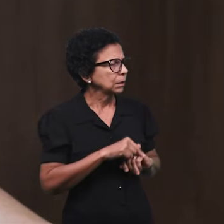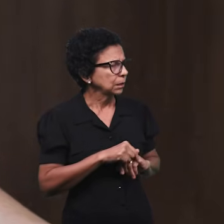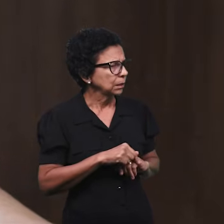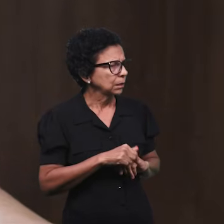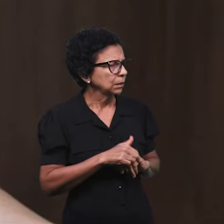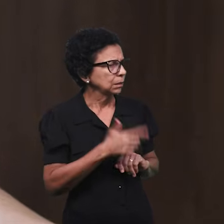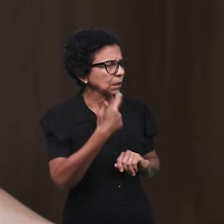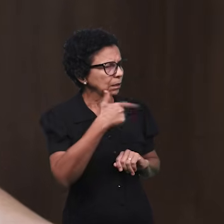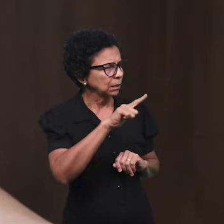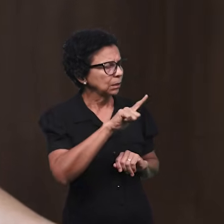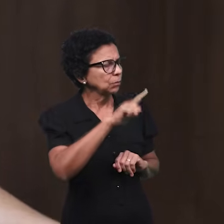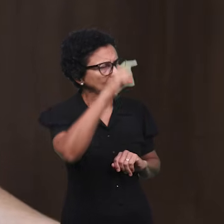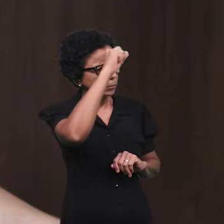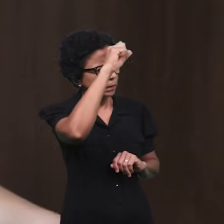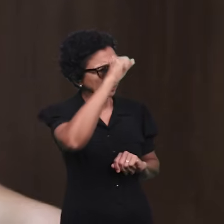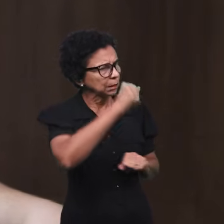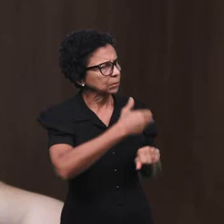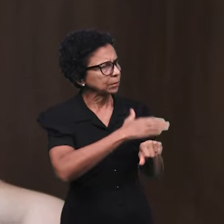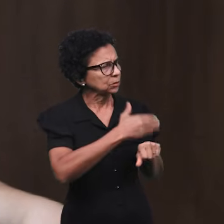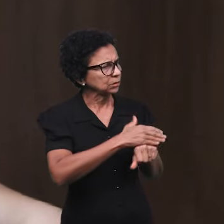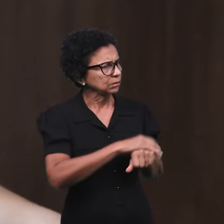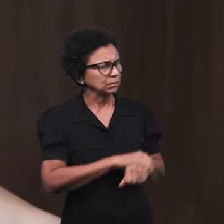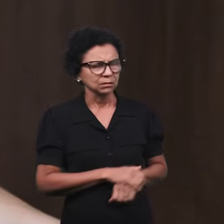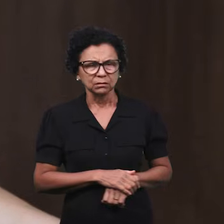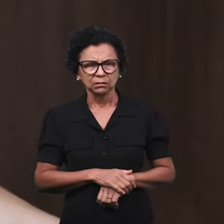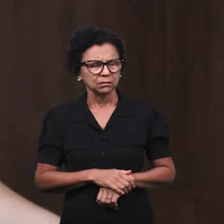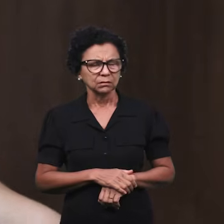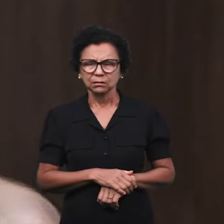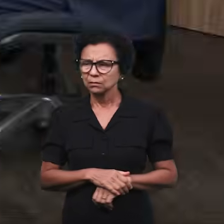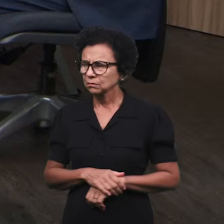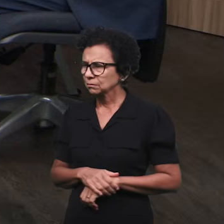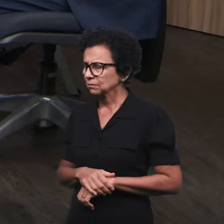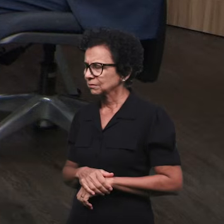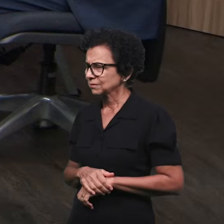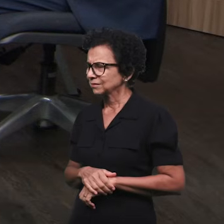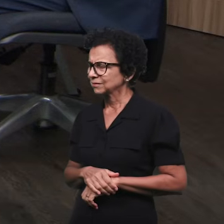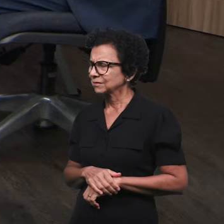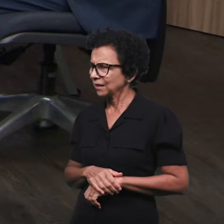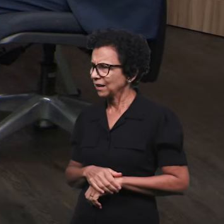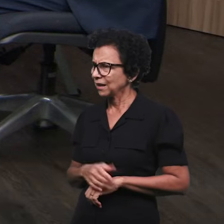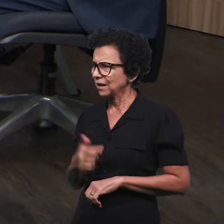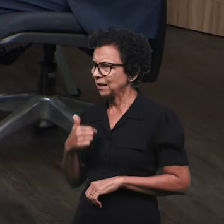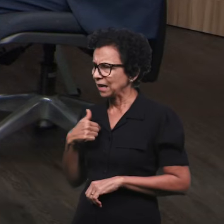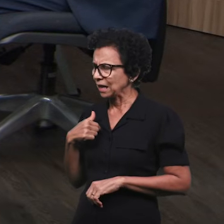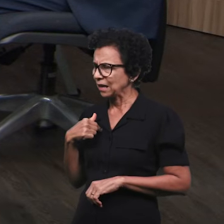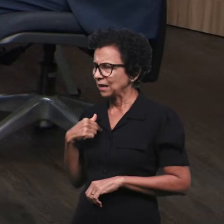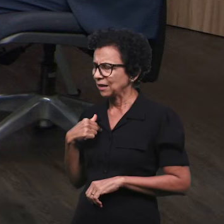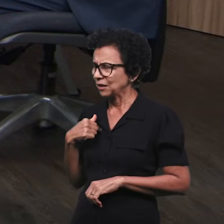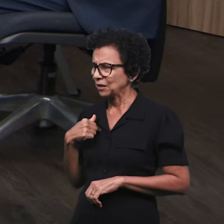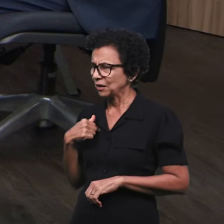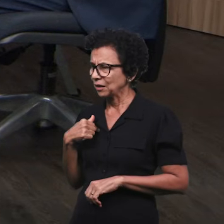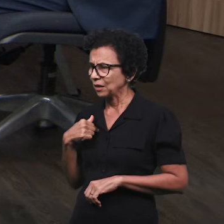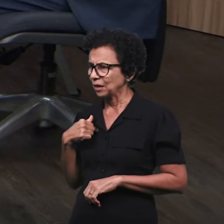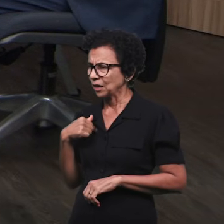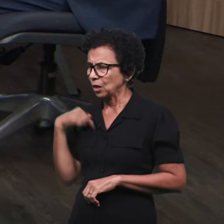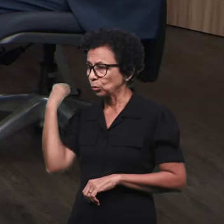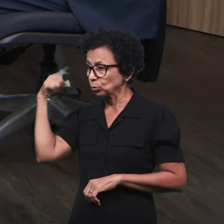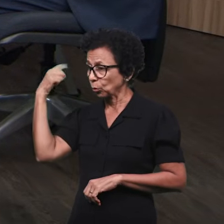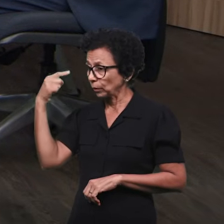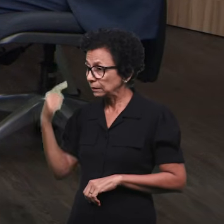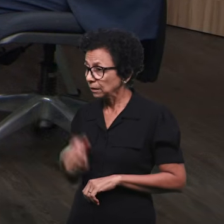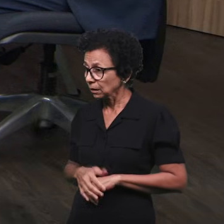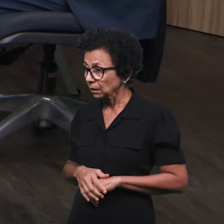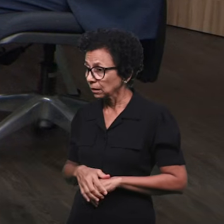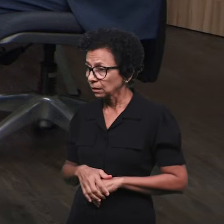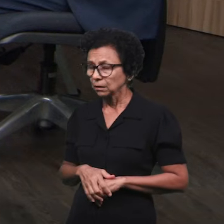língua, estou interpretando. Ah, você está passando a doida na rua, andando desse jeito? Eu falei, meu Deus do céu. E aí eu tinha essa prática,